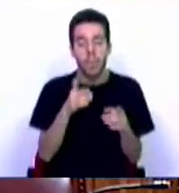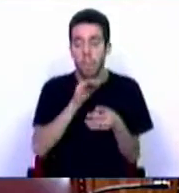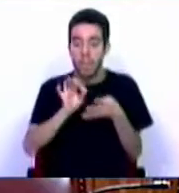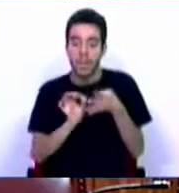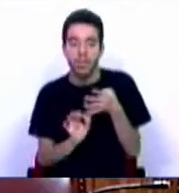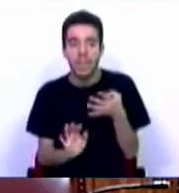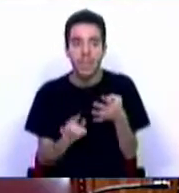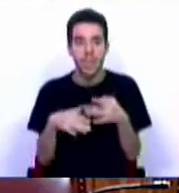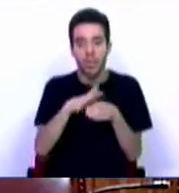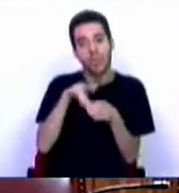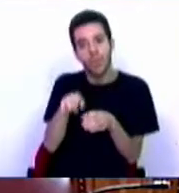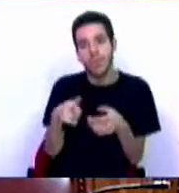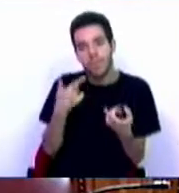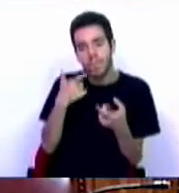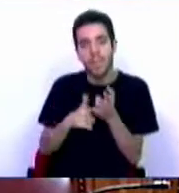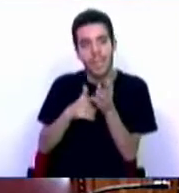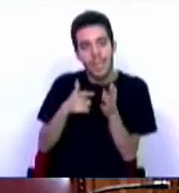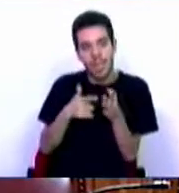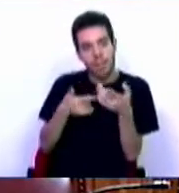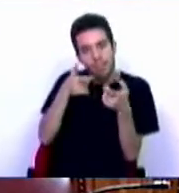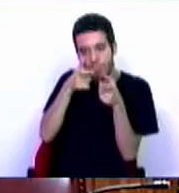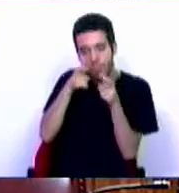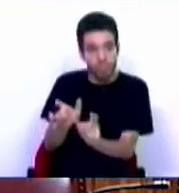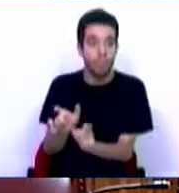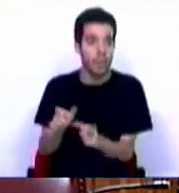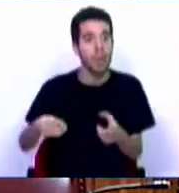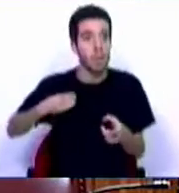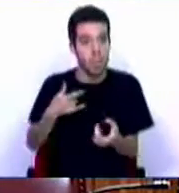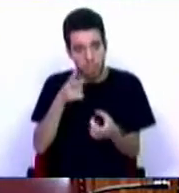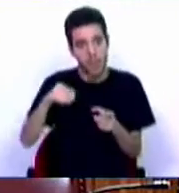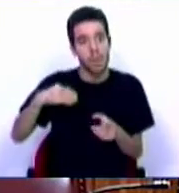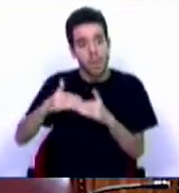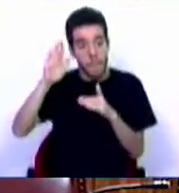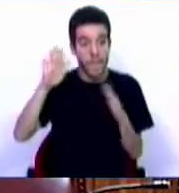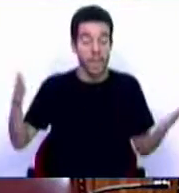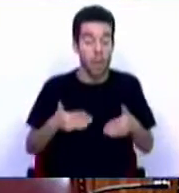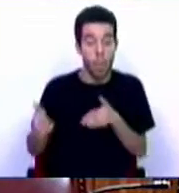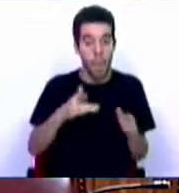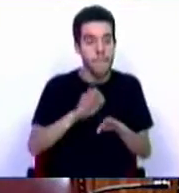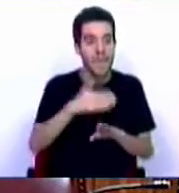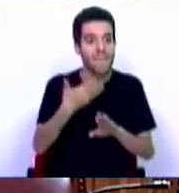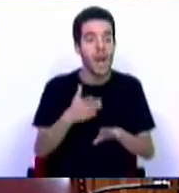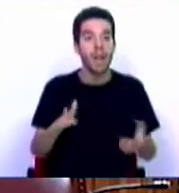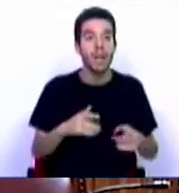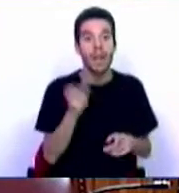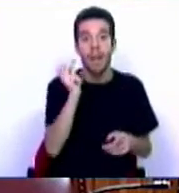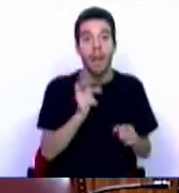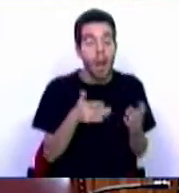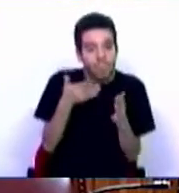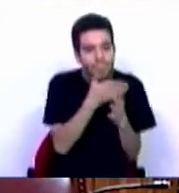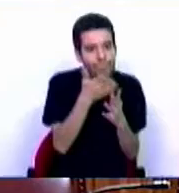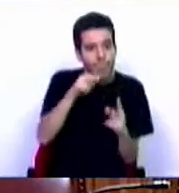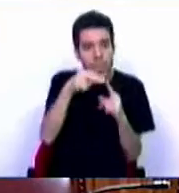que merecem esse atendimento adicional e essa preocupação adicional. É um caminho de reforço que tem vários anos, tem vários